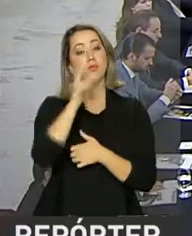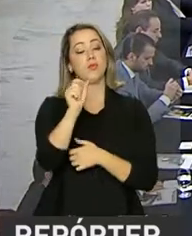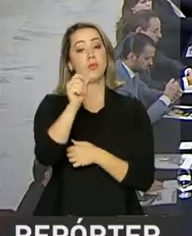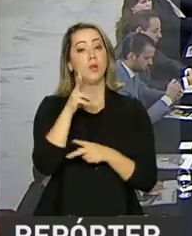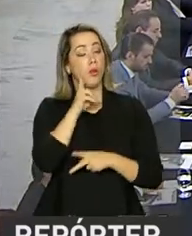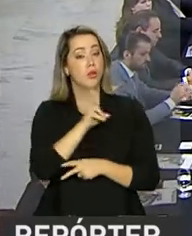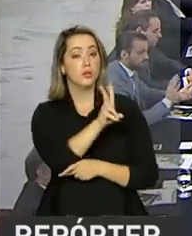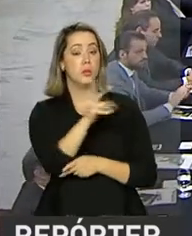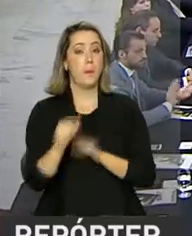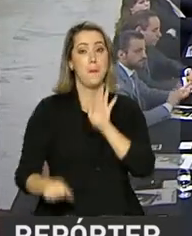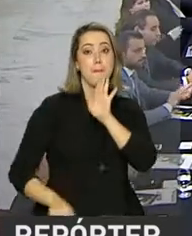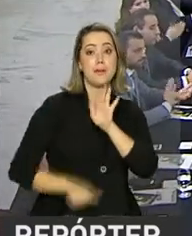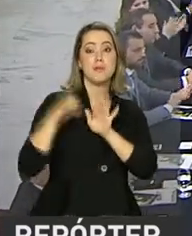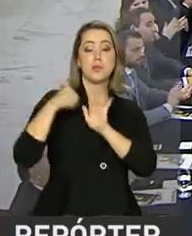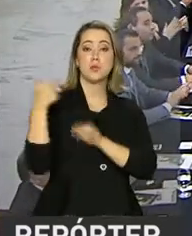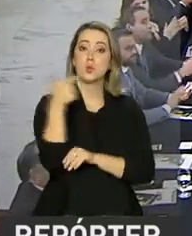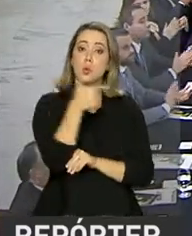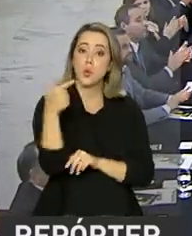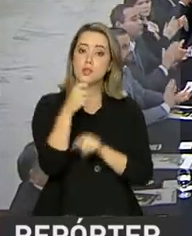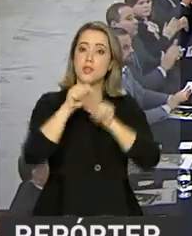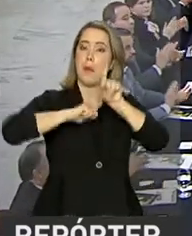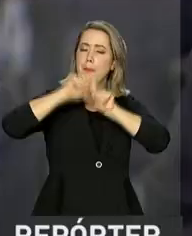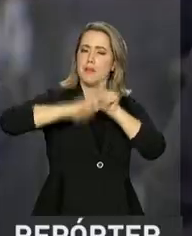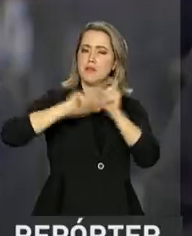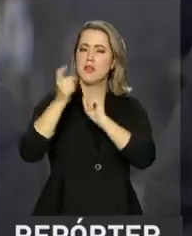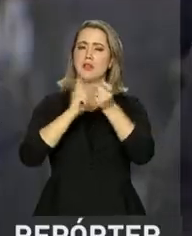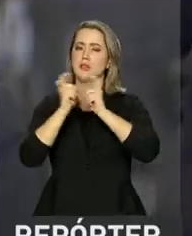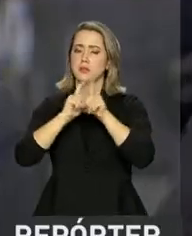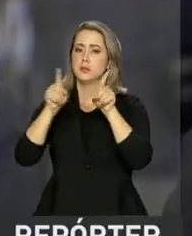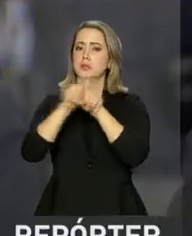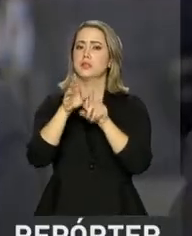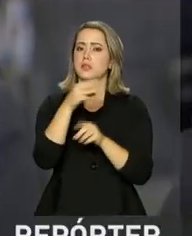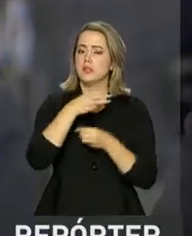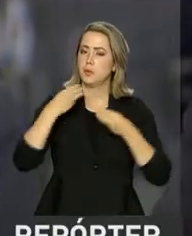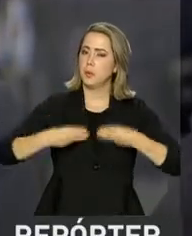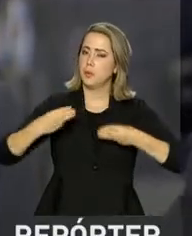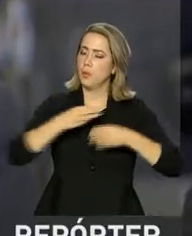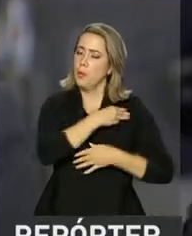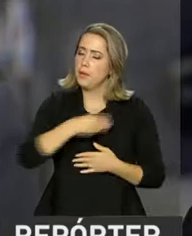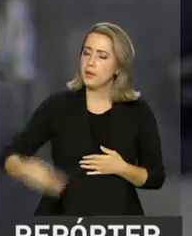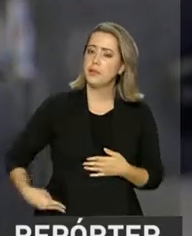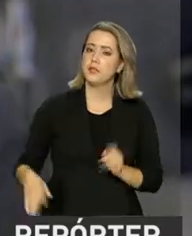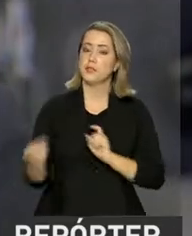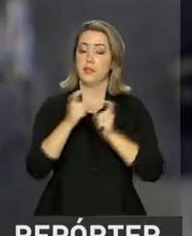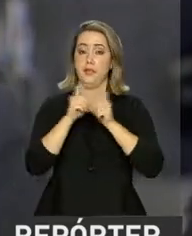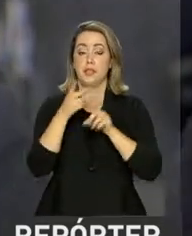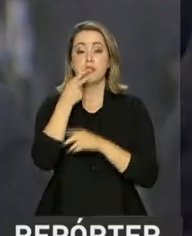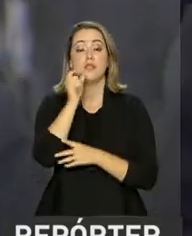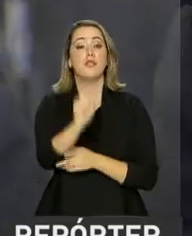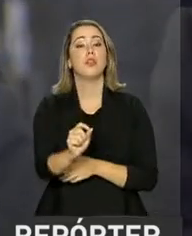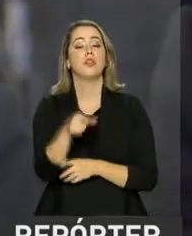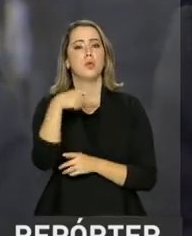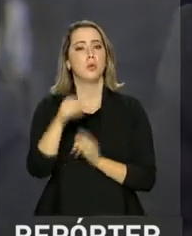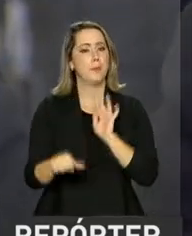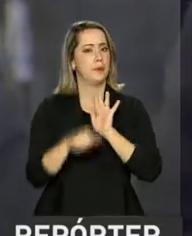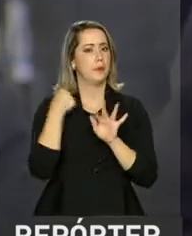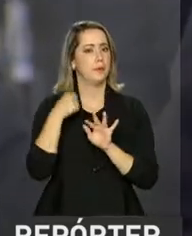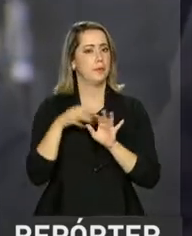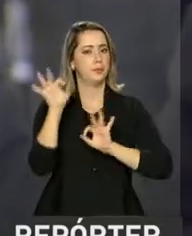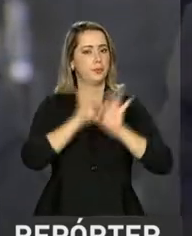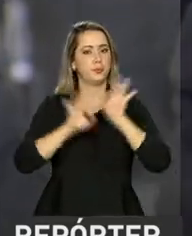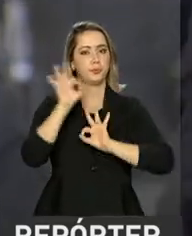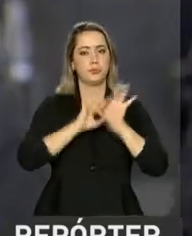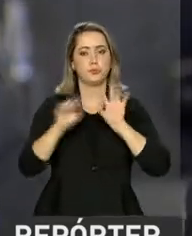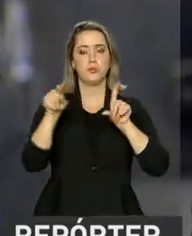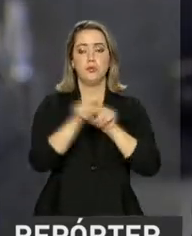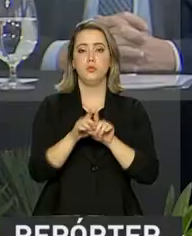avaliação dos primeiros 12 meses de gestão o ministro da fazenda disse que uma das primeiras medidas promovidas pelo governo do